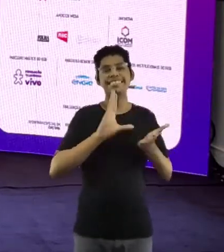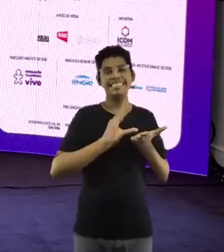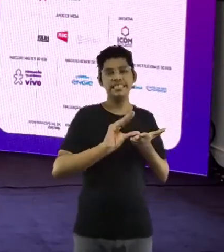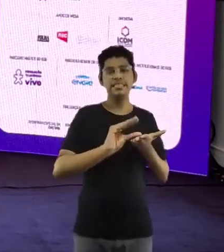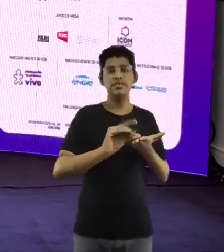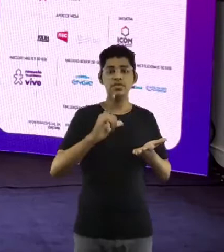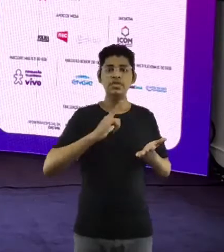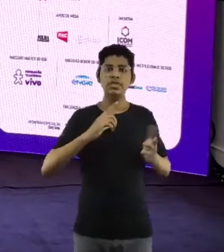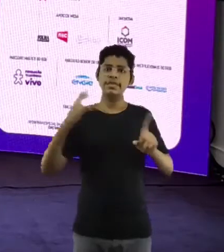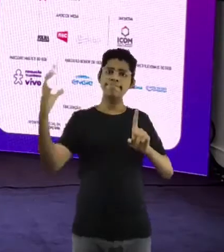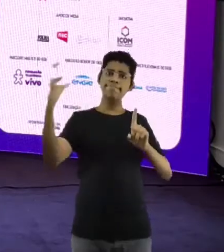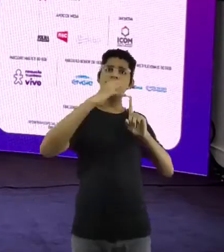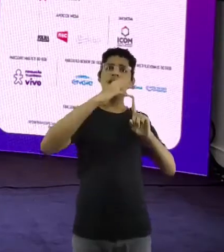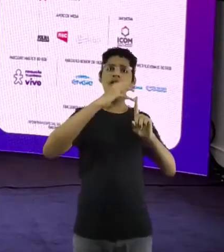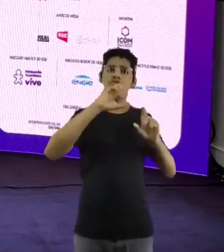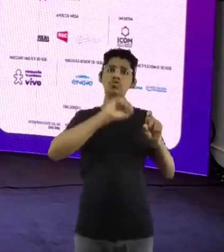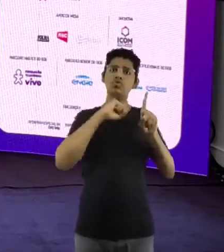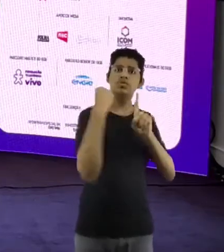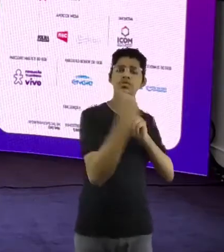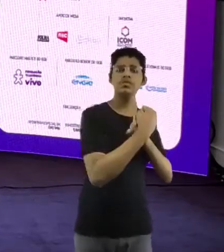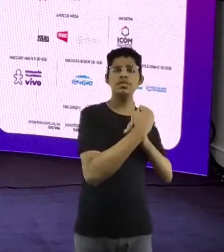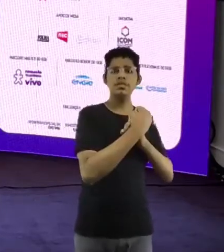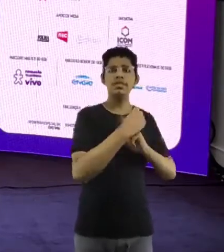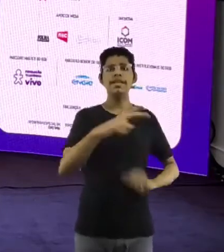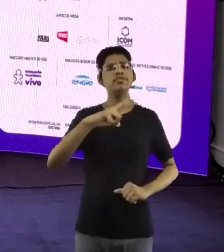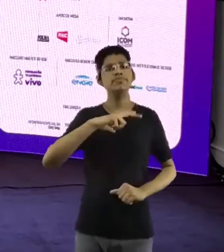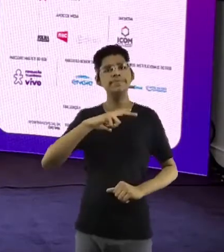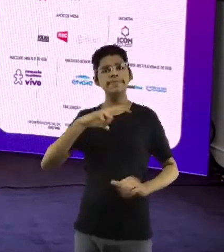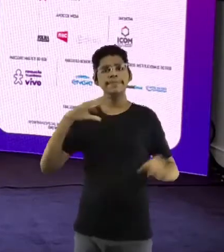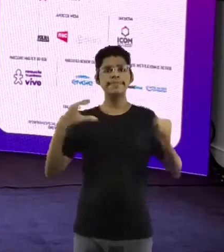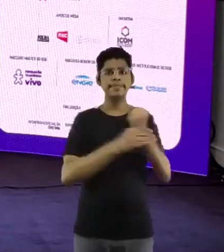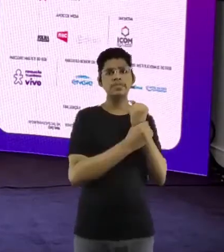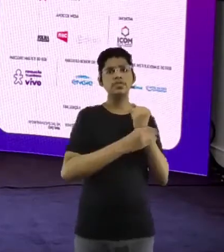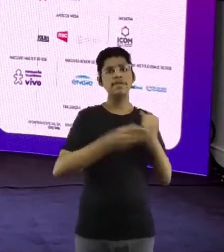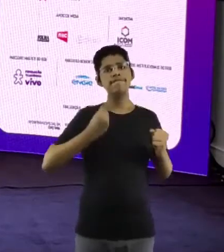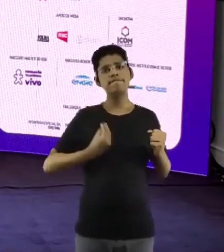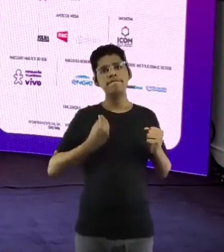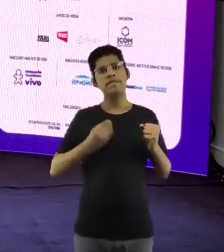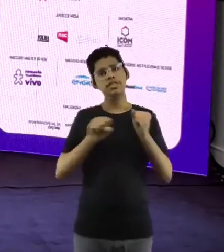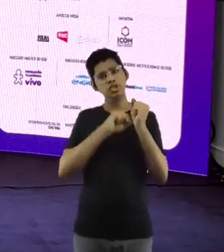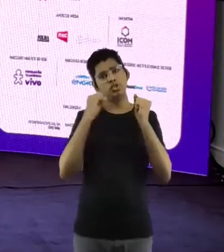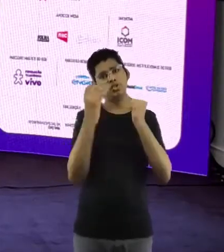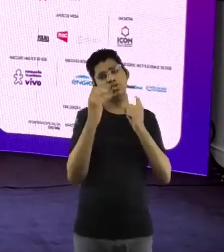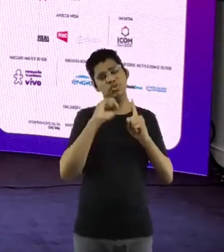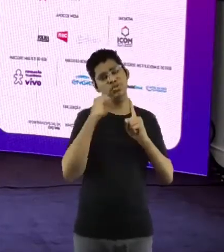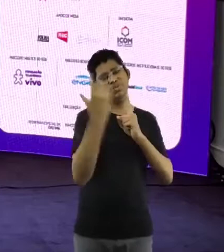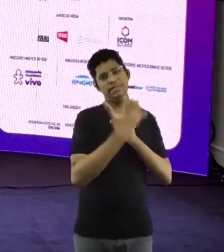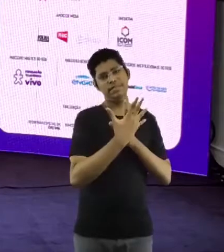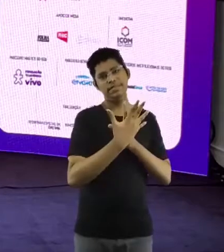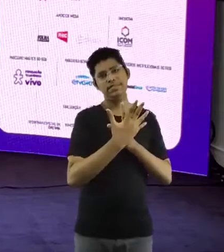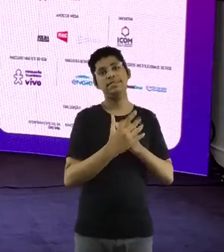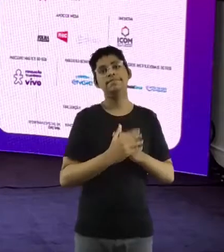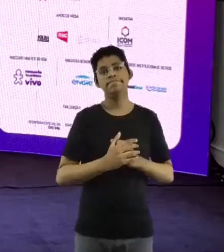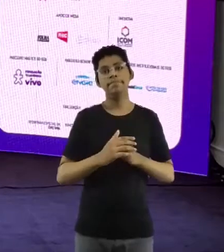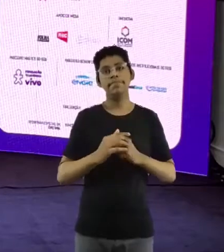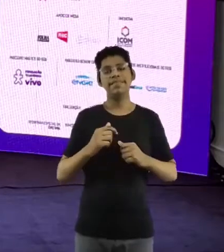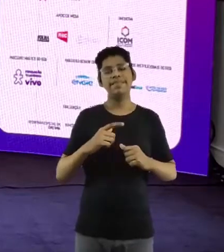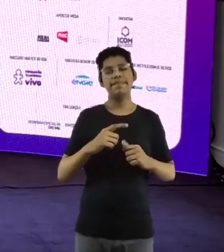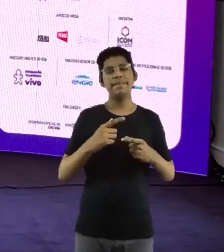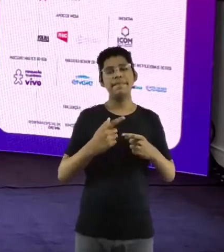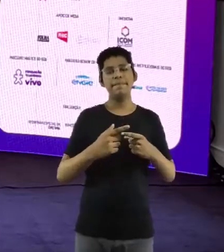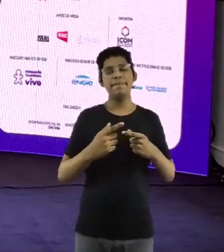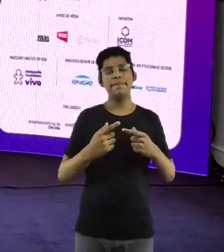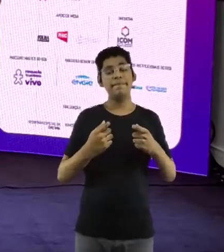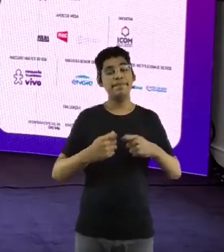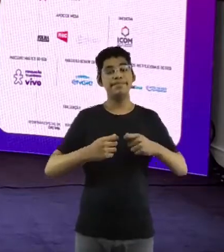agir com isso para a nossa privacidade, segurança e vida na sociedade. Temos que minimizar e não podemos nos